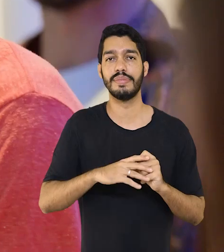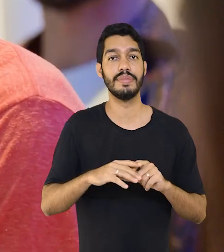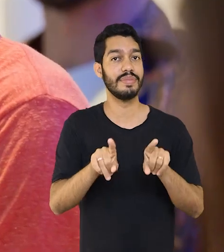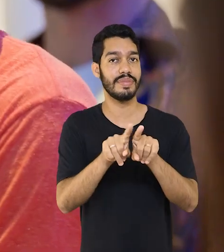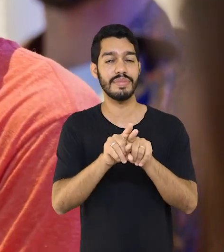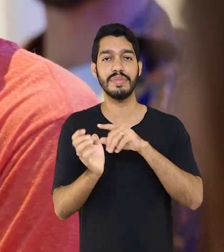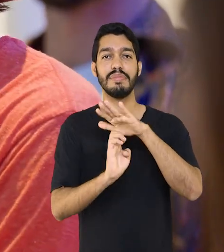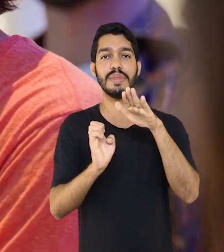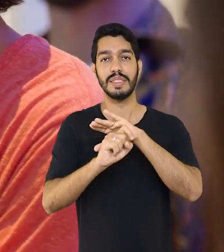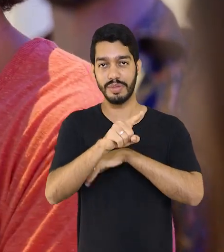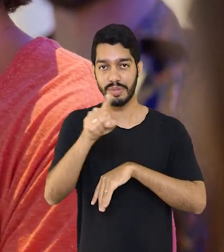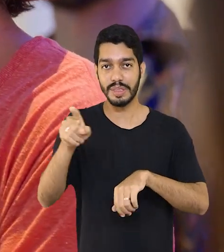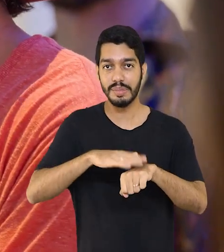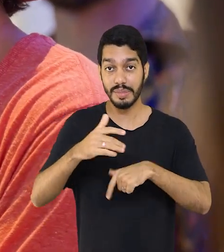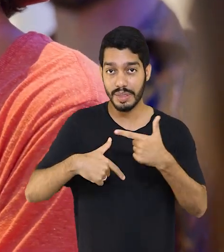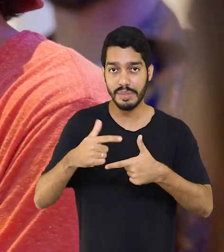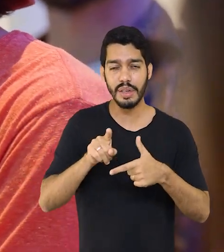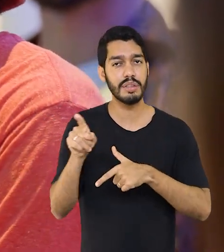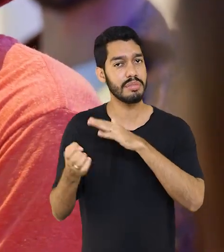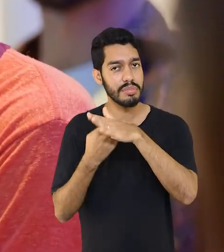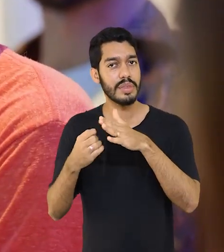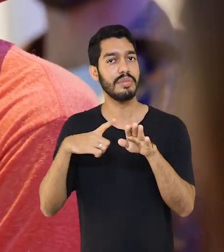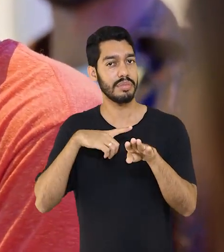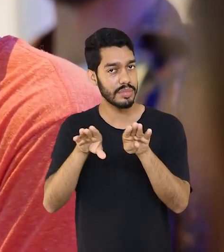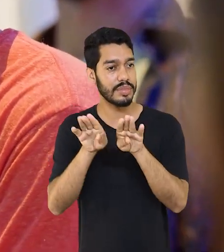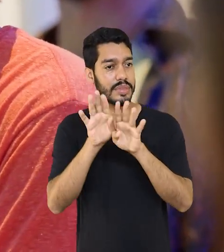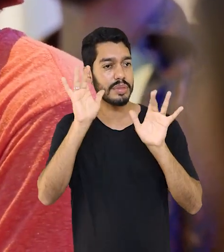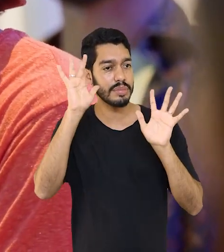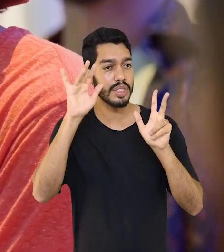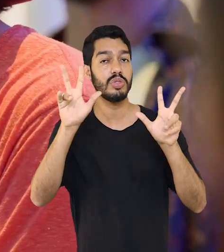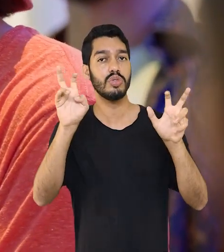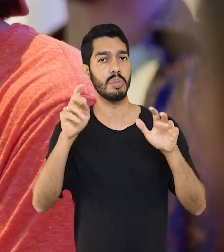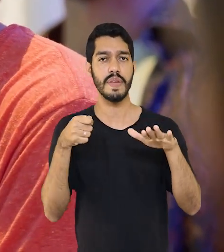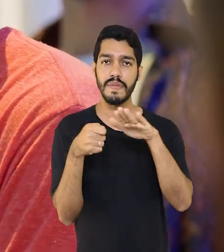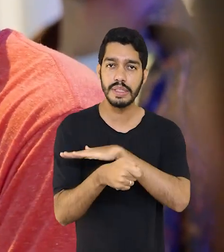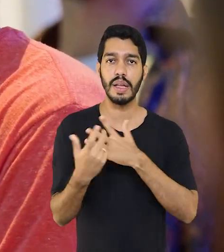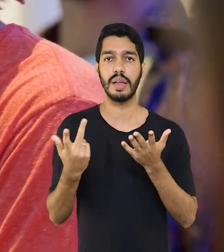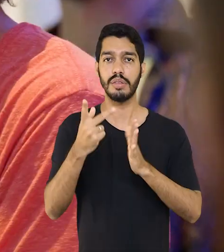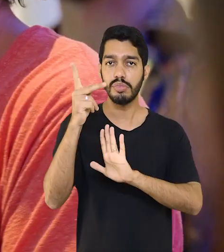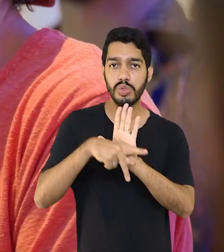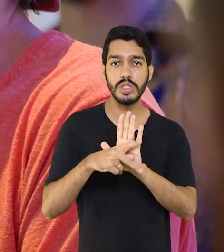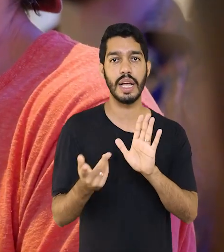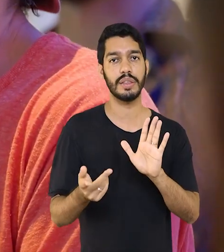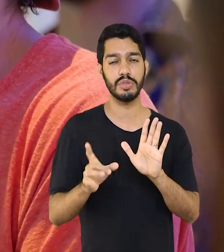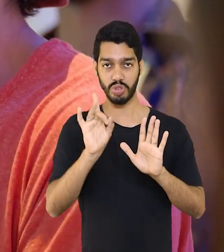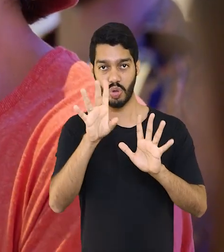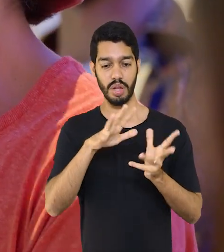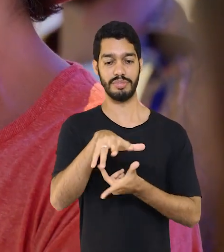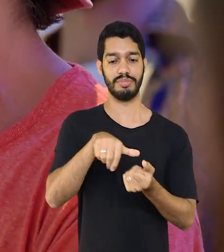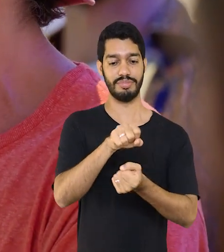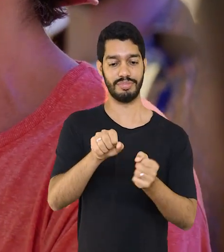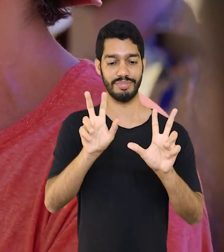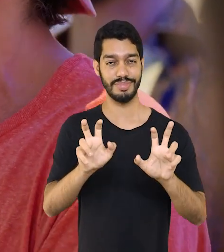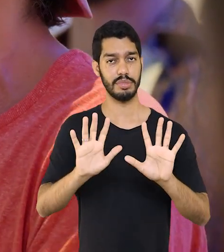as empresas das quais vocês trabalham, se elas estão pensando também em investir em projetos que não sejam